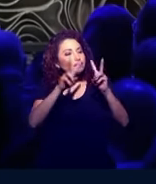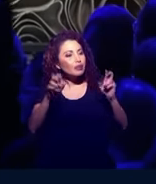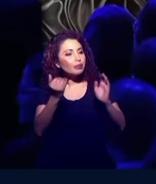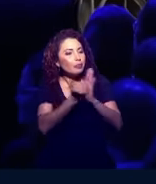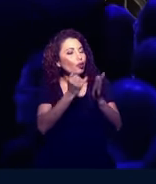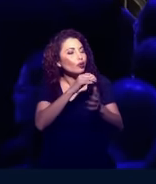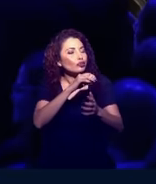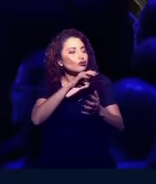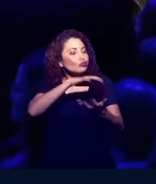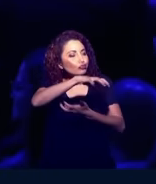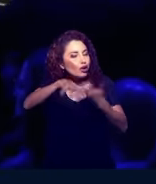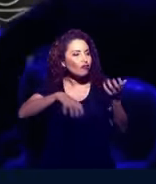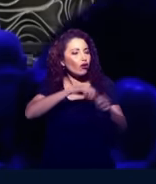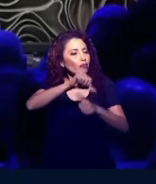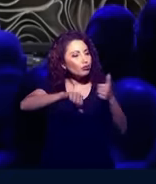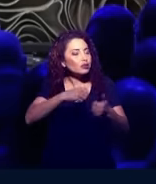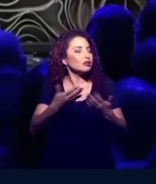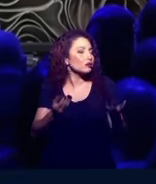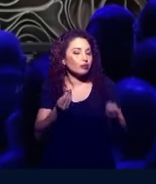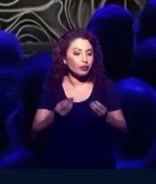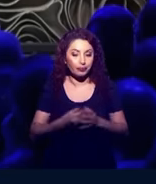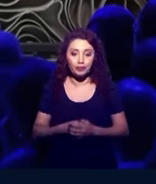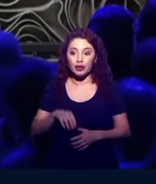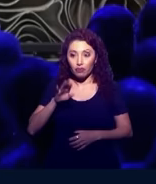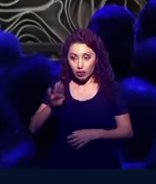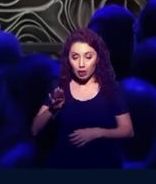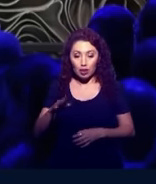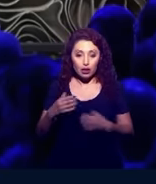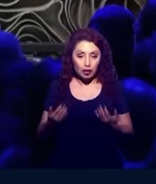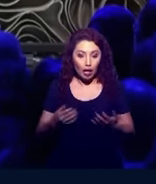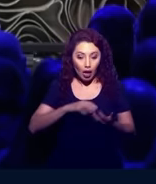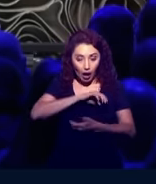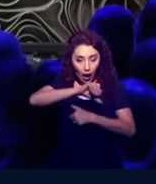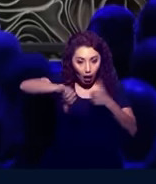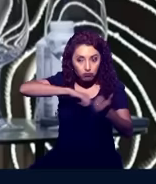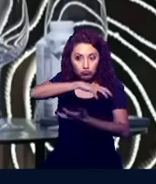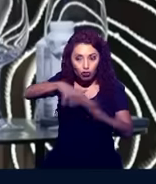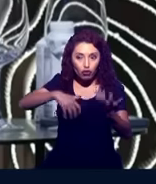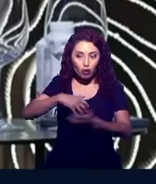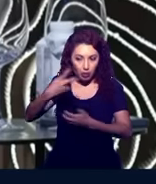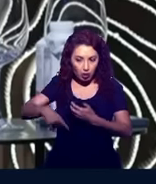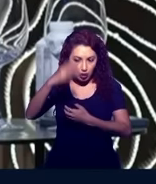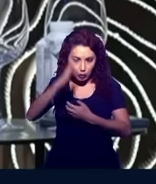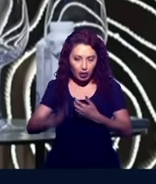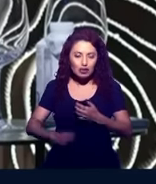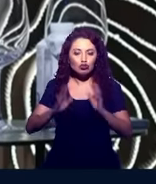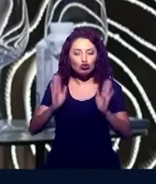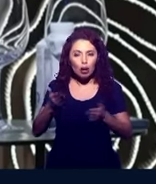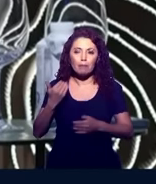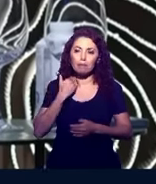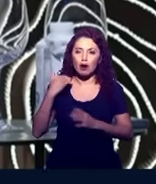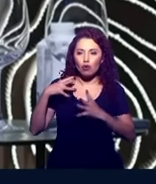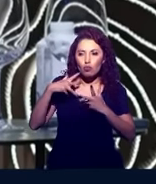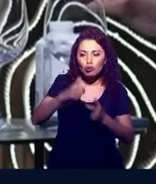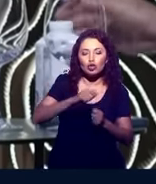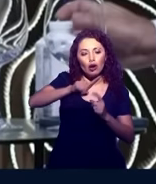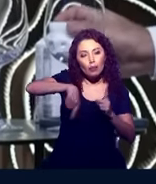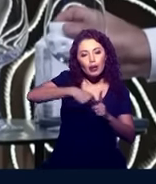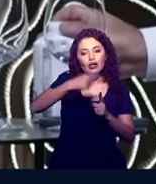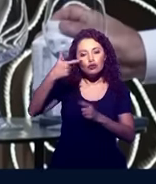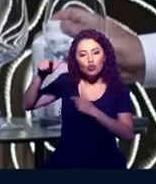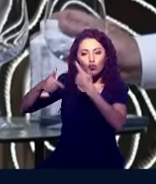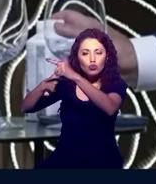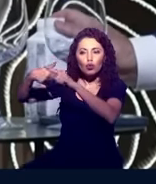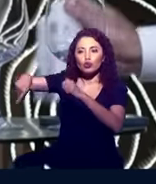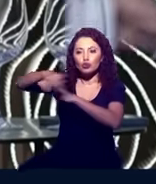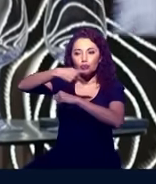tributário brasileiro foi avaliado pelo Banco Mundial junto a outros 190 sistemas tributários de outros países